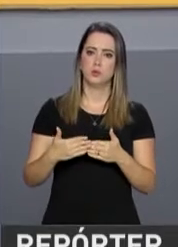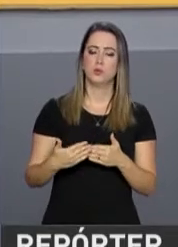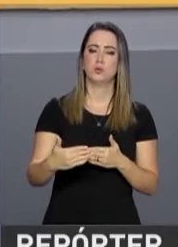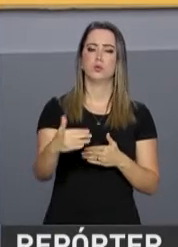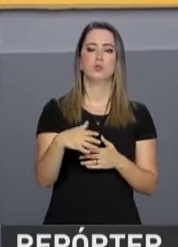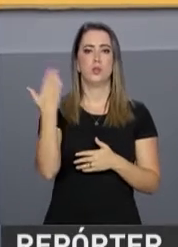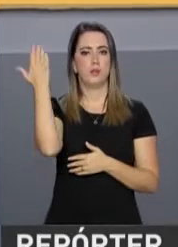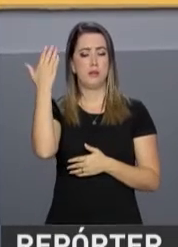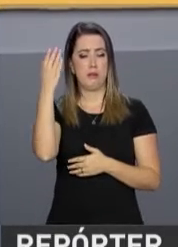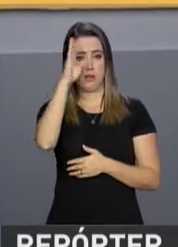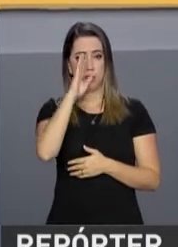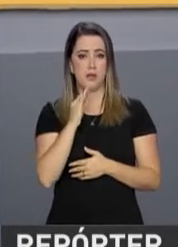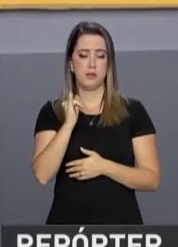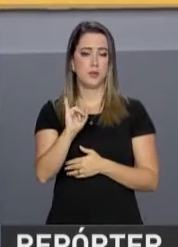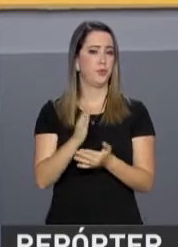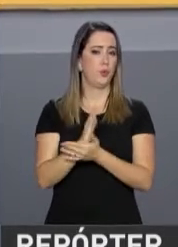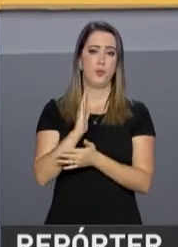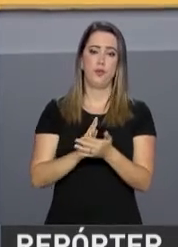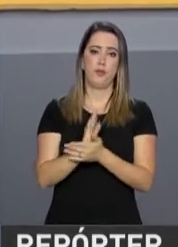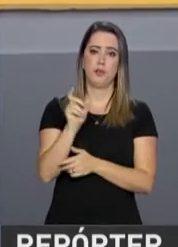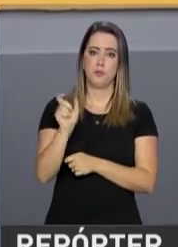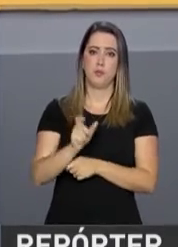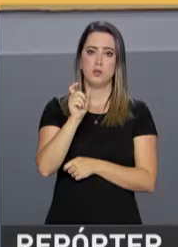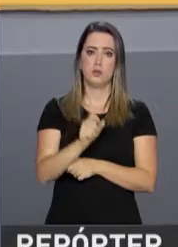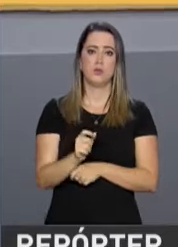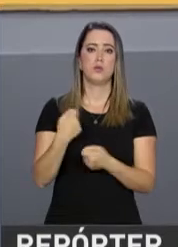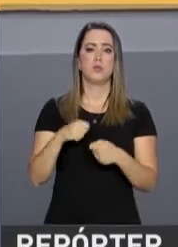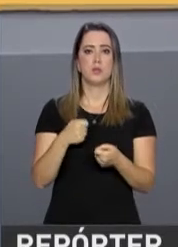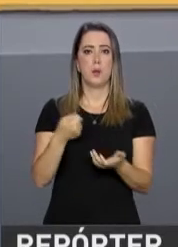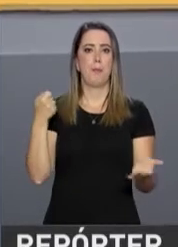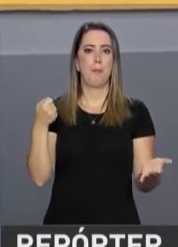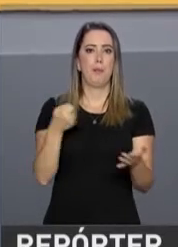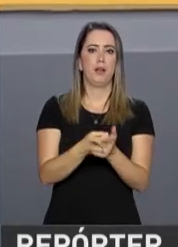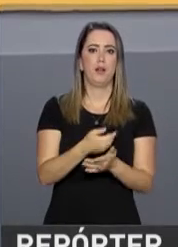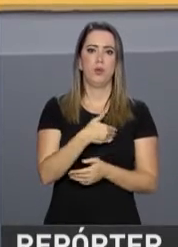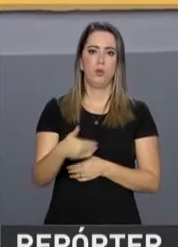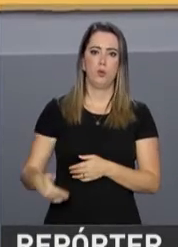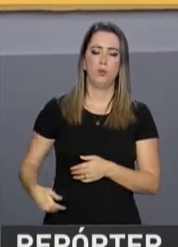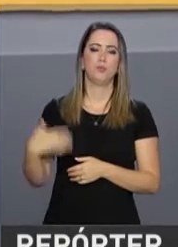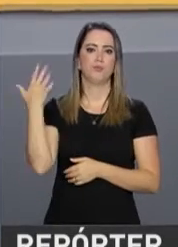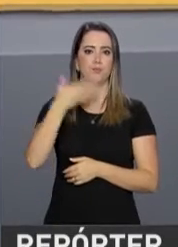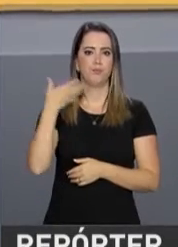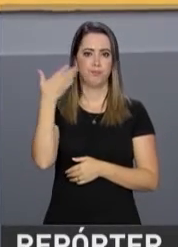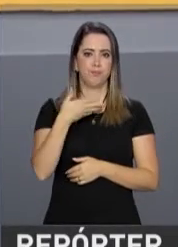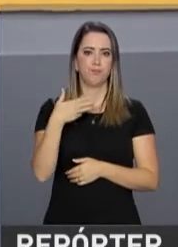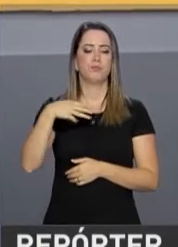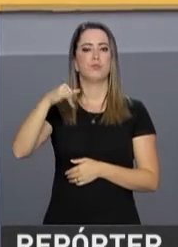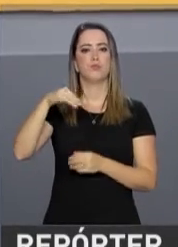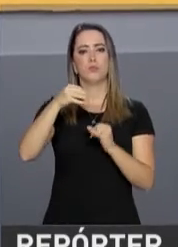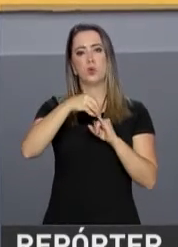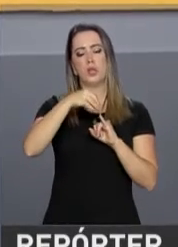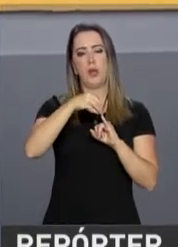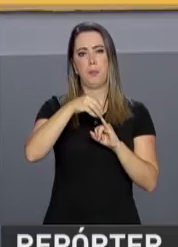exame se a justificativa não for aprovada o participante deverá fazer o ressarcimento aos cofres públicos como explicou a presidente do